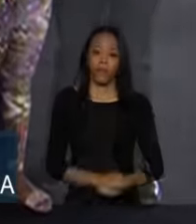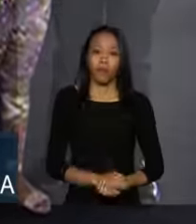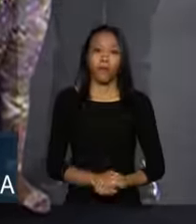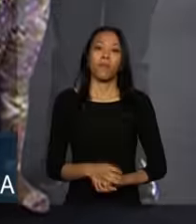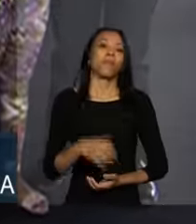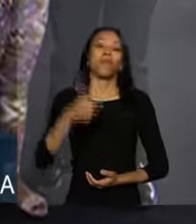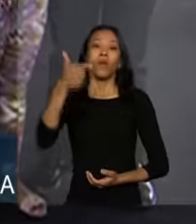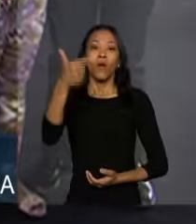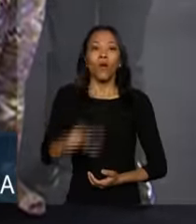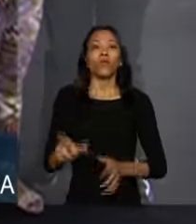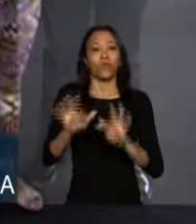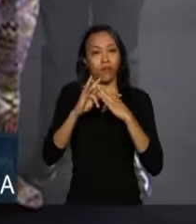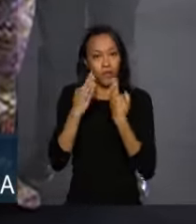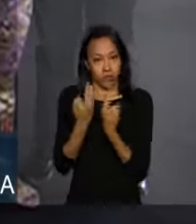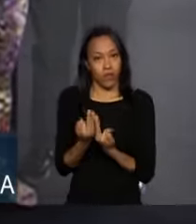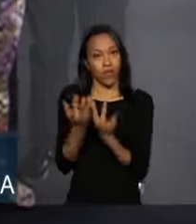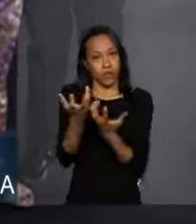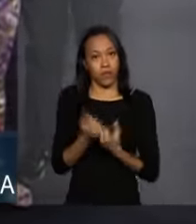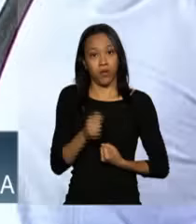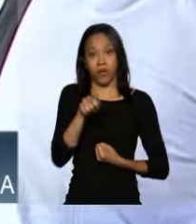Uma família de beneficiários